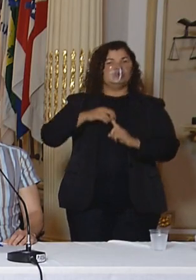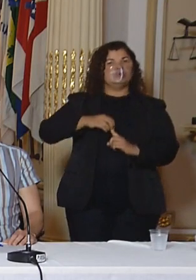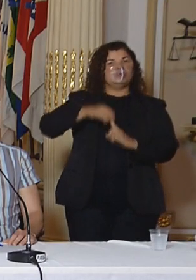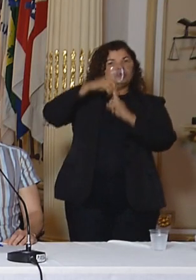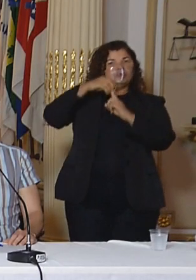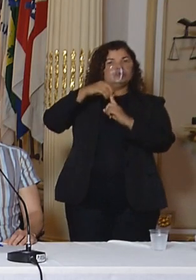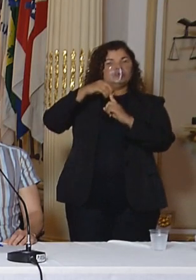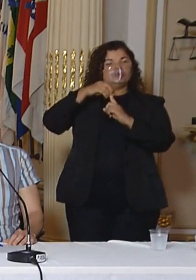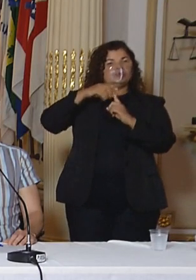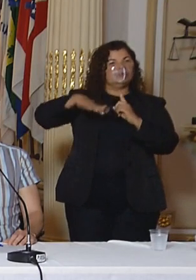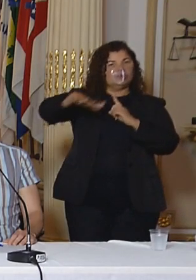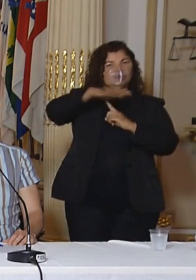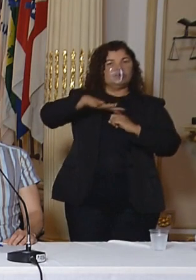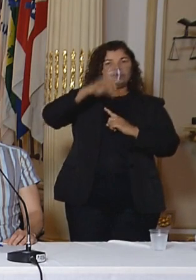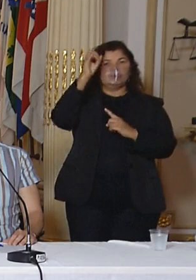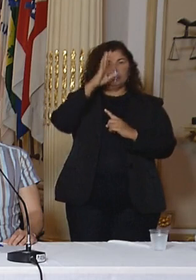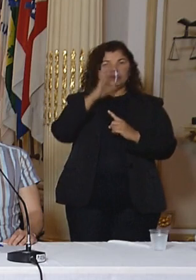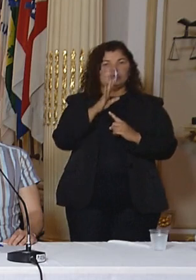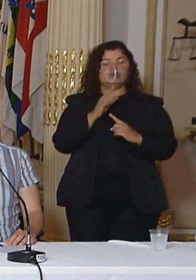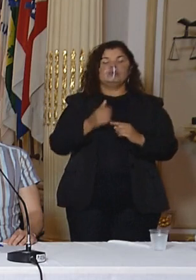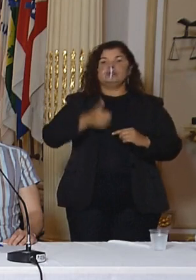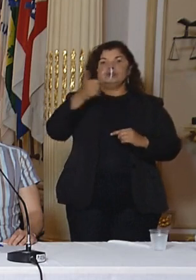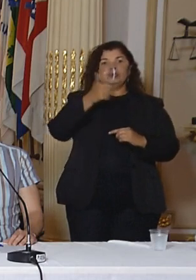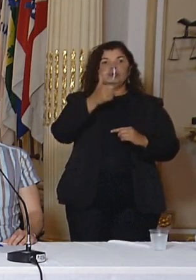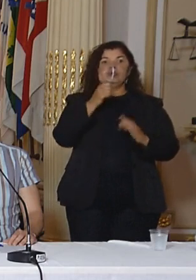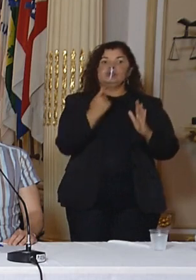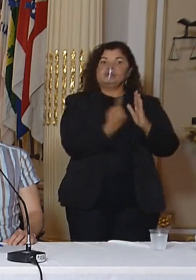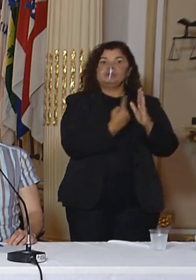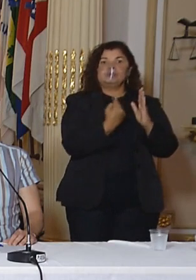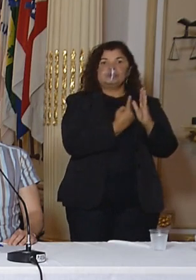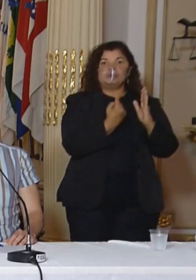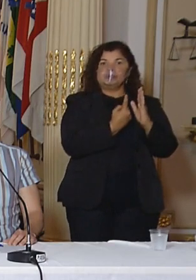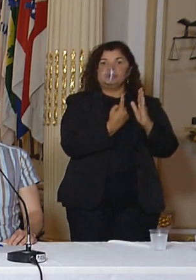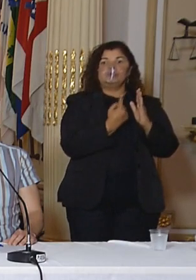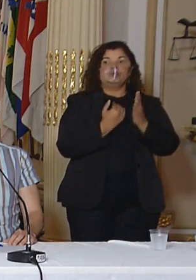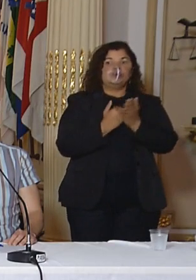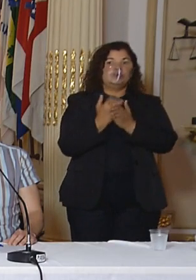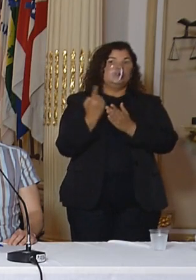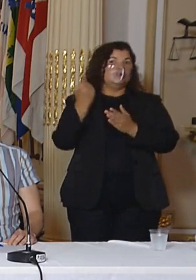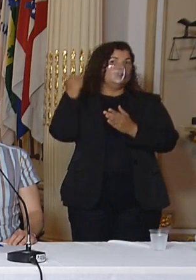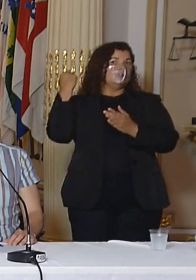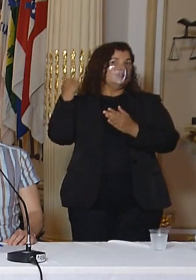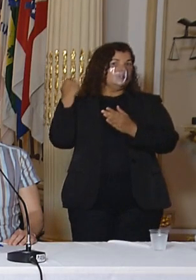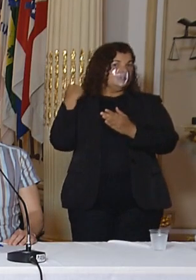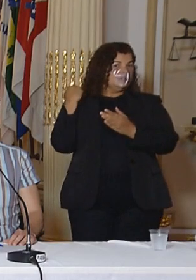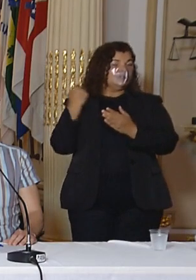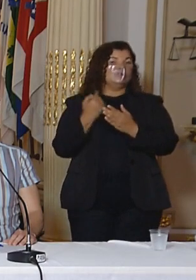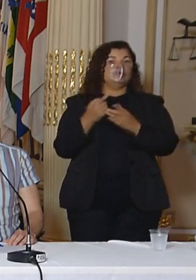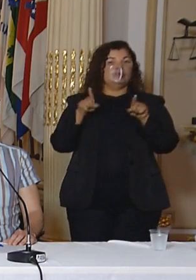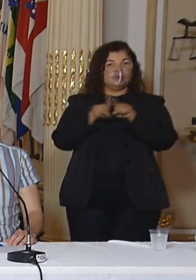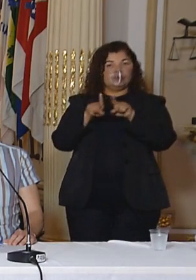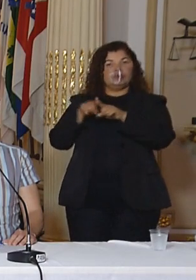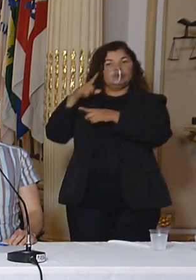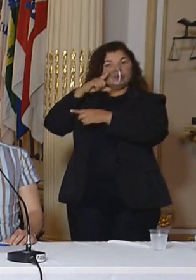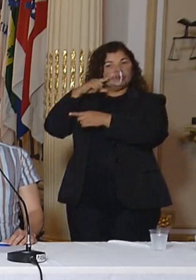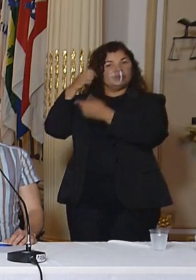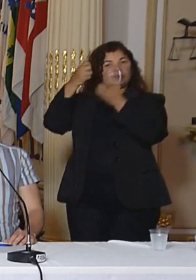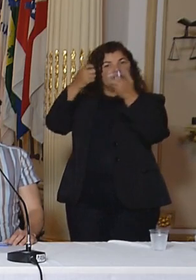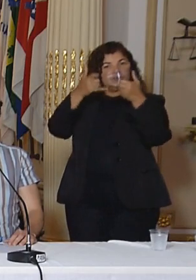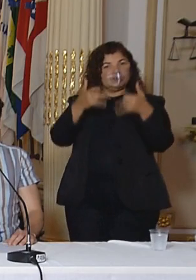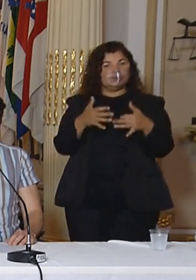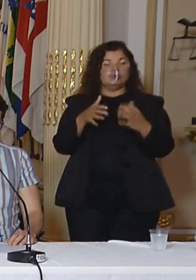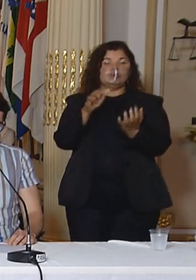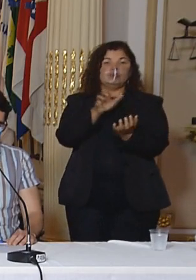as capitais brasileiras no índice de isolamento social ao longo de bastante tempo. Como o doutor André disse aqui, Recife e o